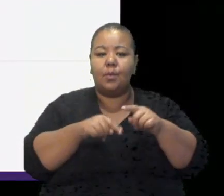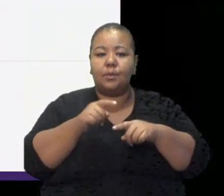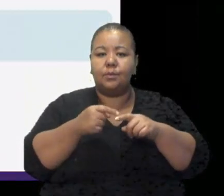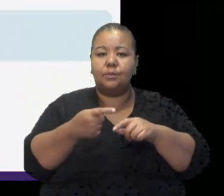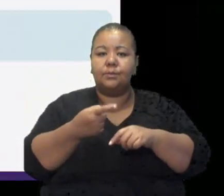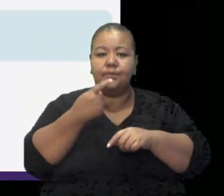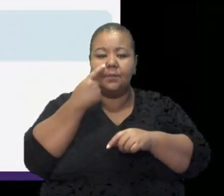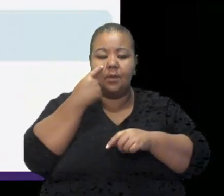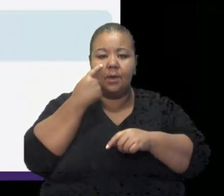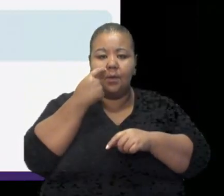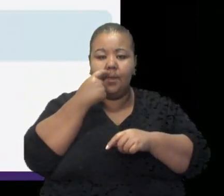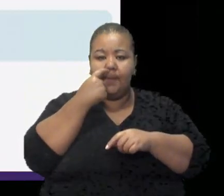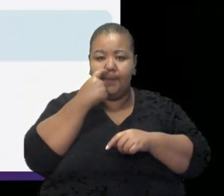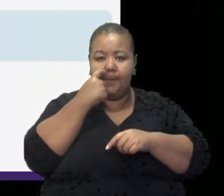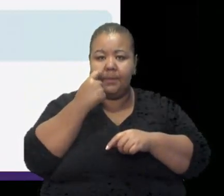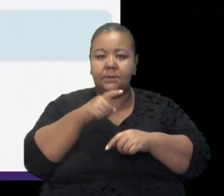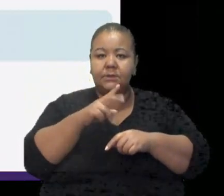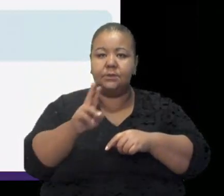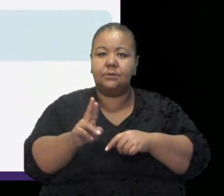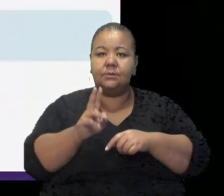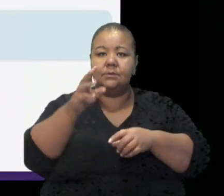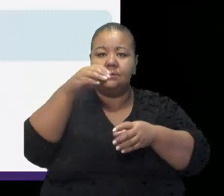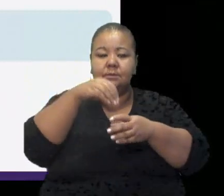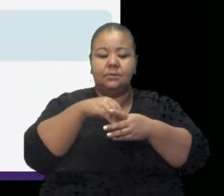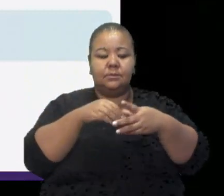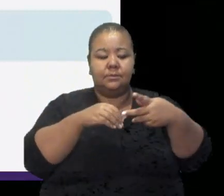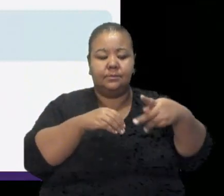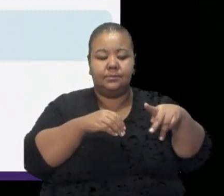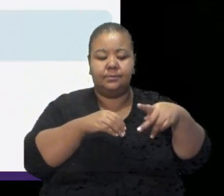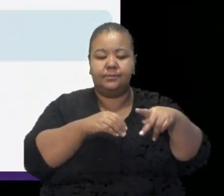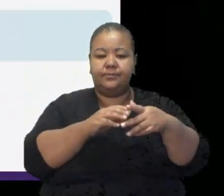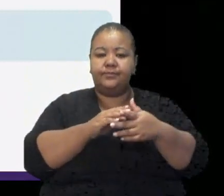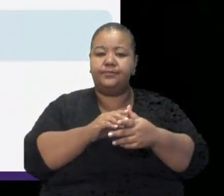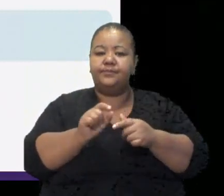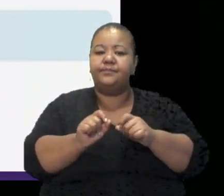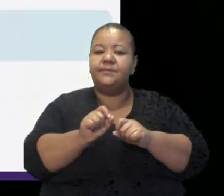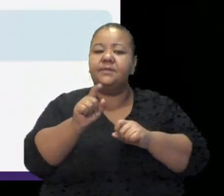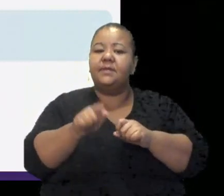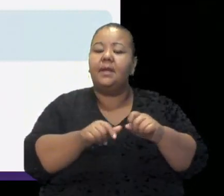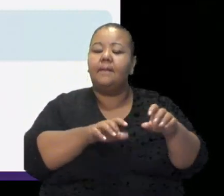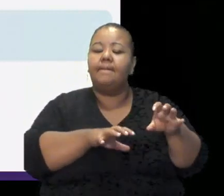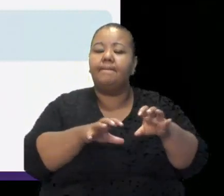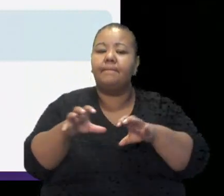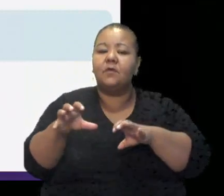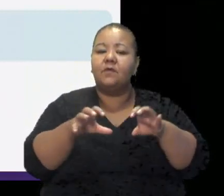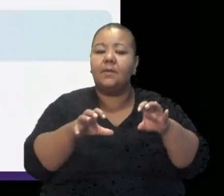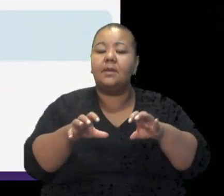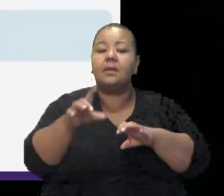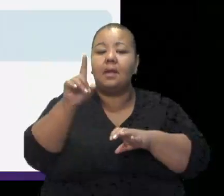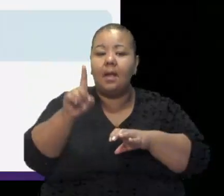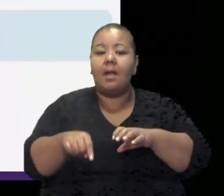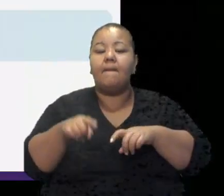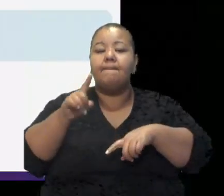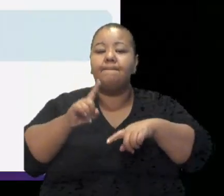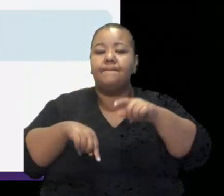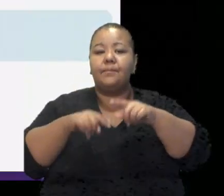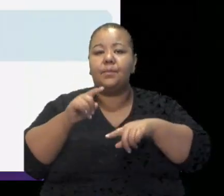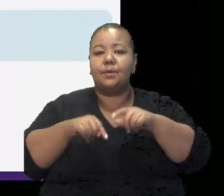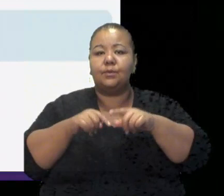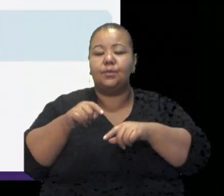aqui como é que a gente trabalha, né, dentro desse processo. Quem movimenta é o produto.